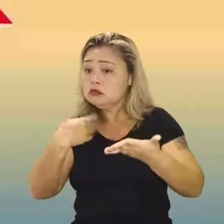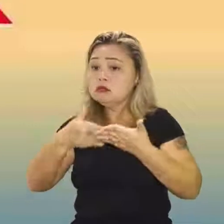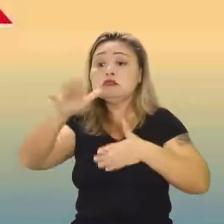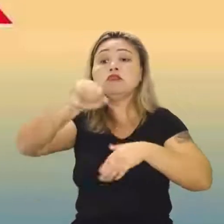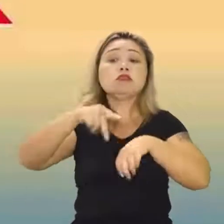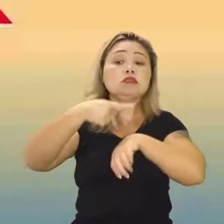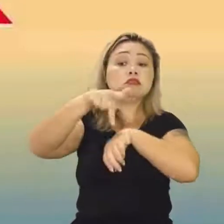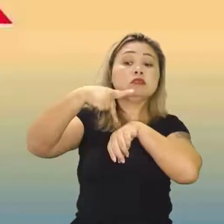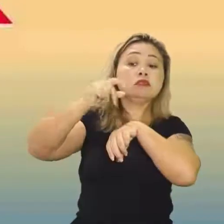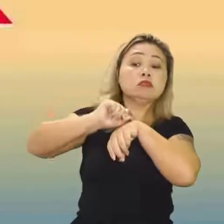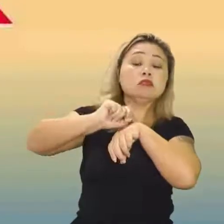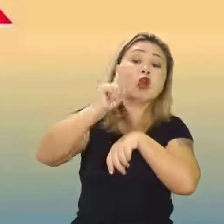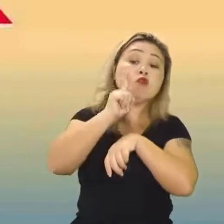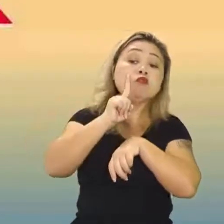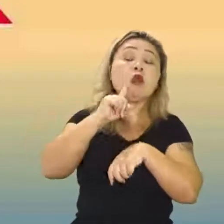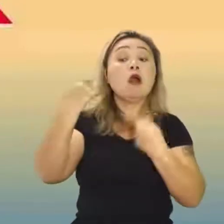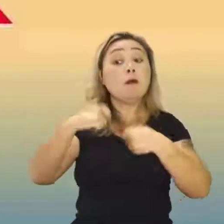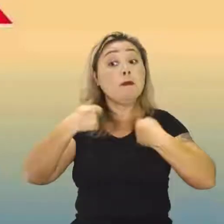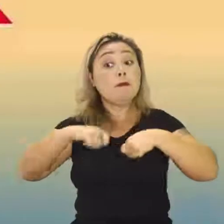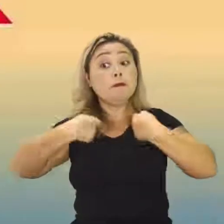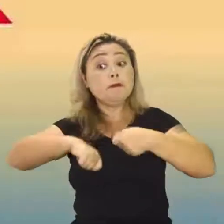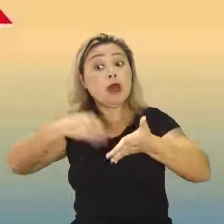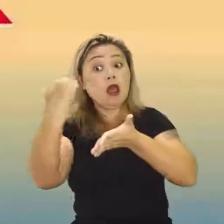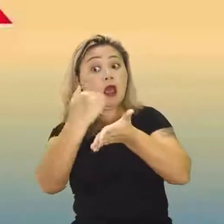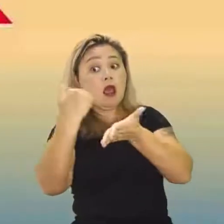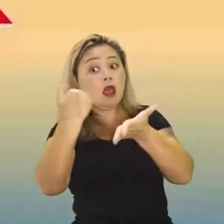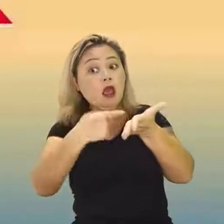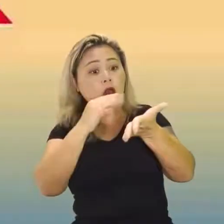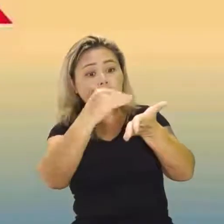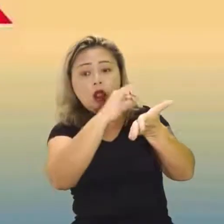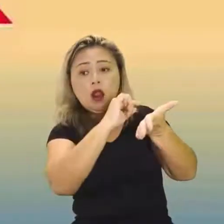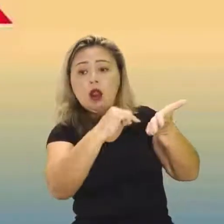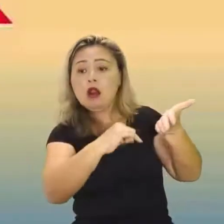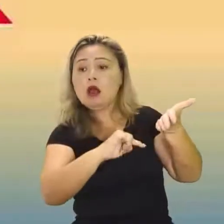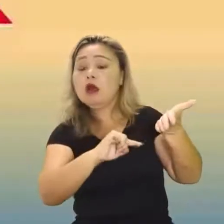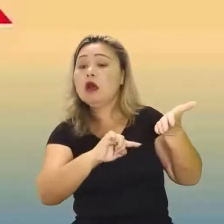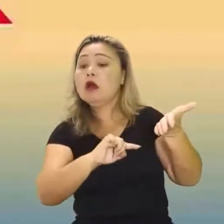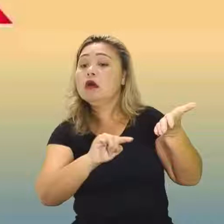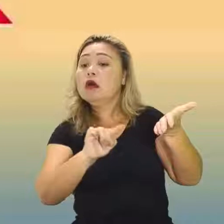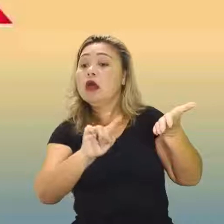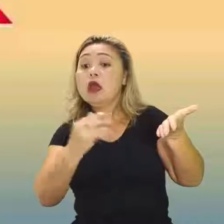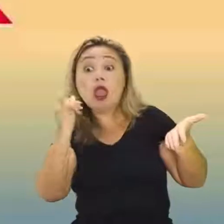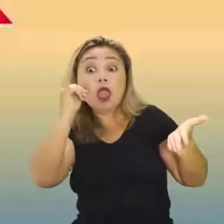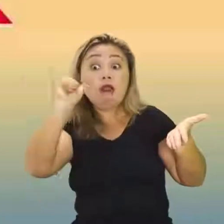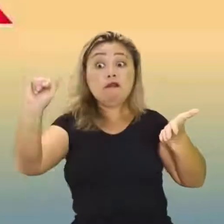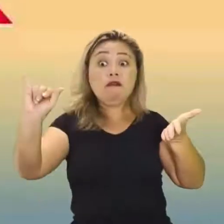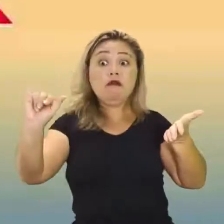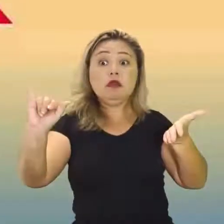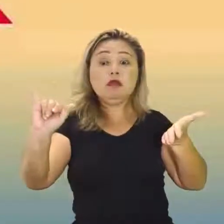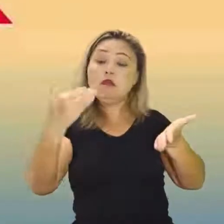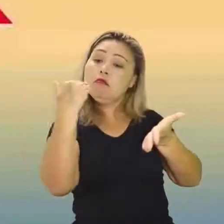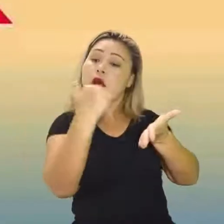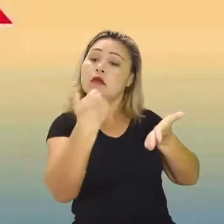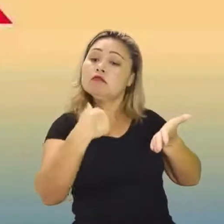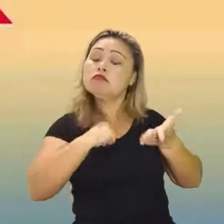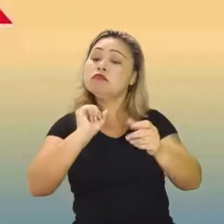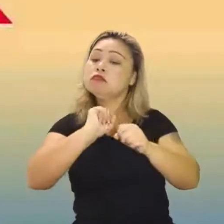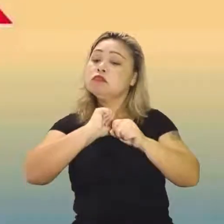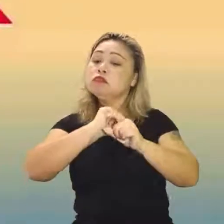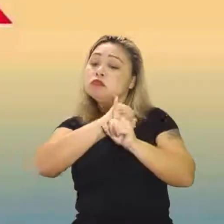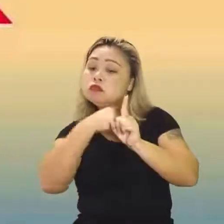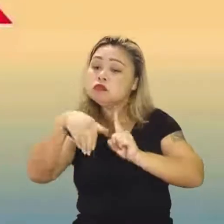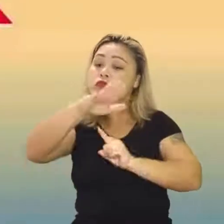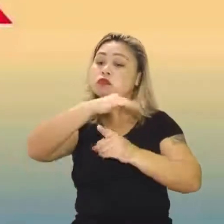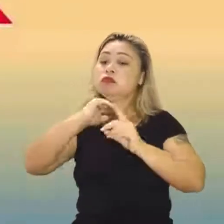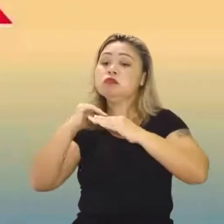Estados Unidos, nós precisamos tomar medidas essas que evitem que o socialismo